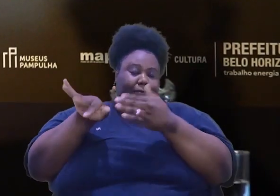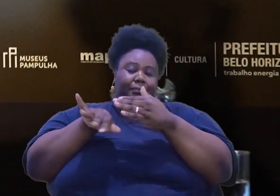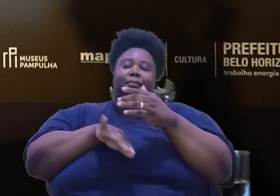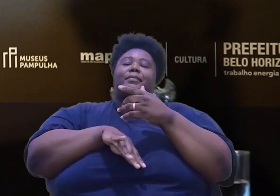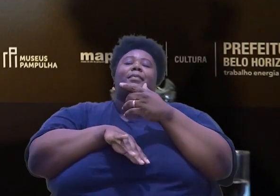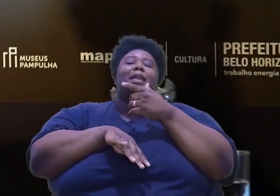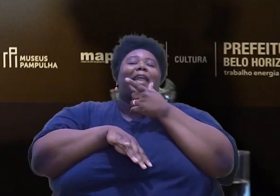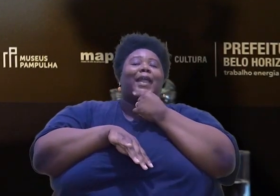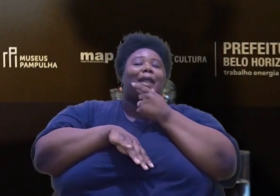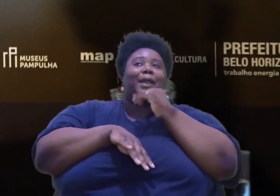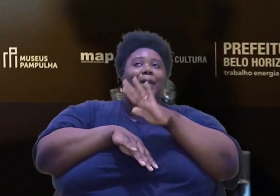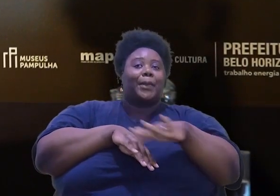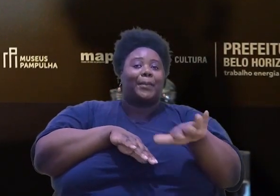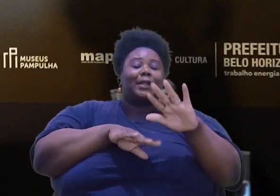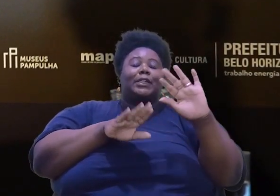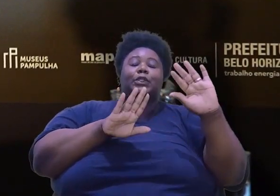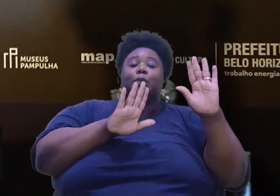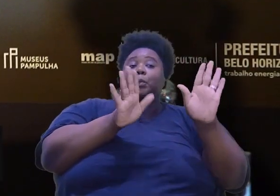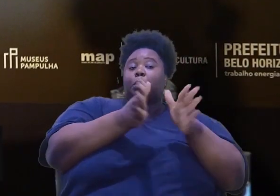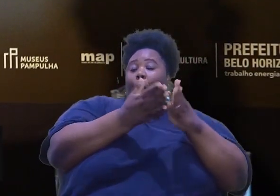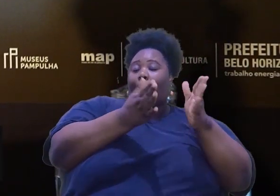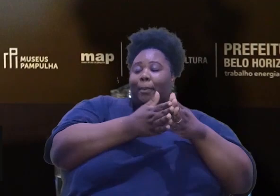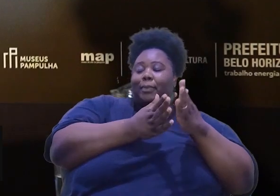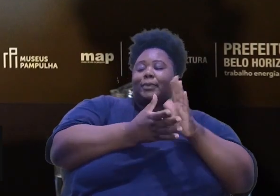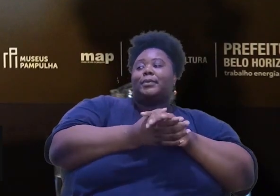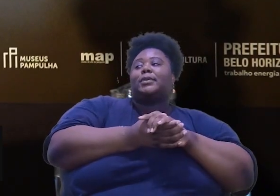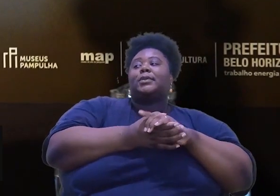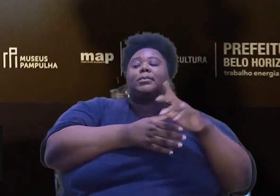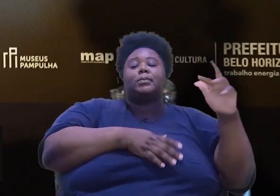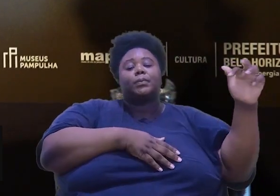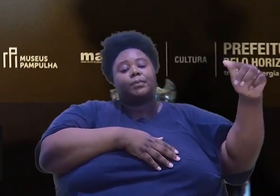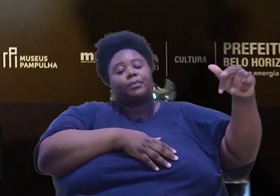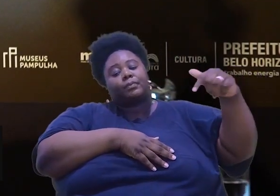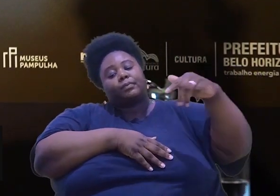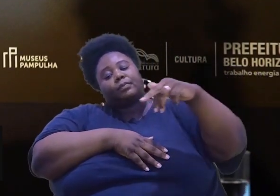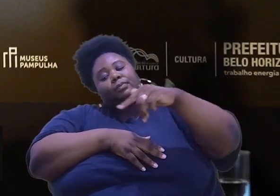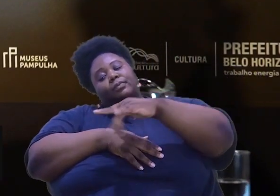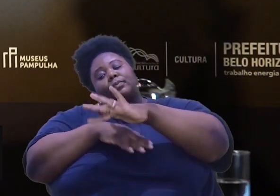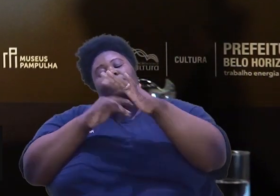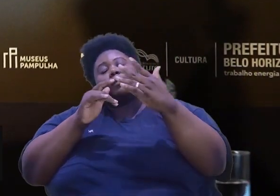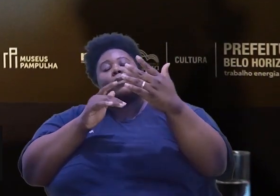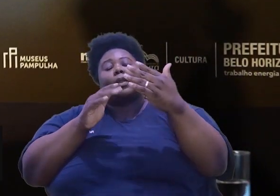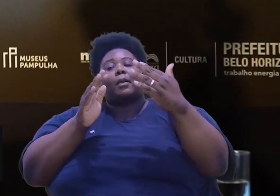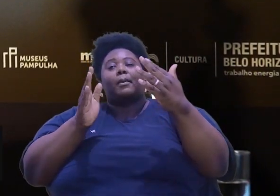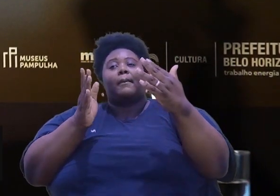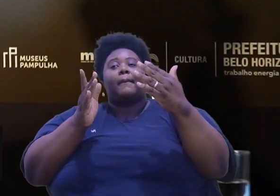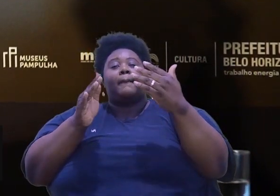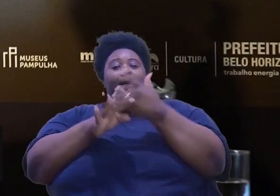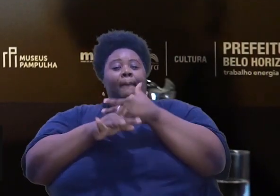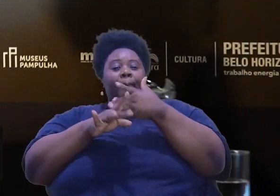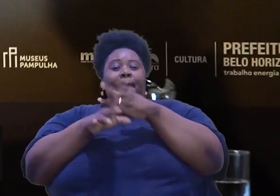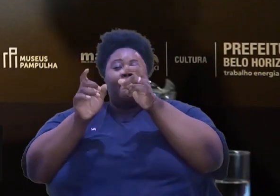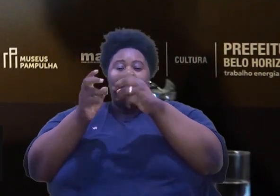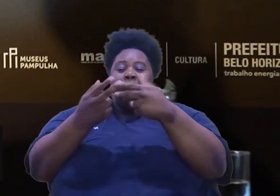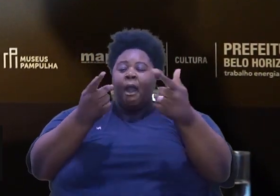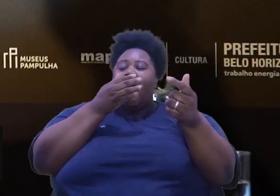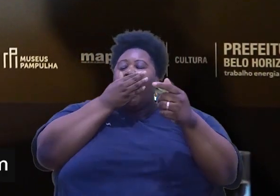menino do subúrbio e descia para a cidade para vender flores, amendoim, coisa e